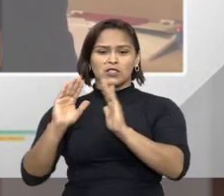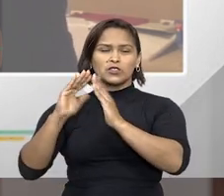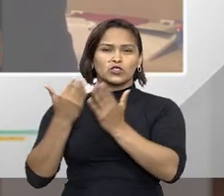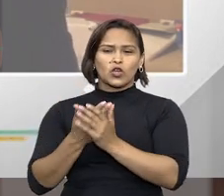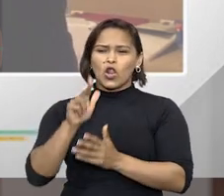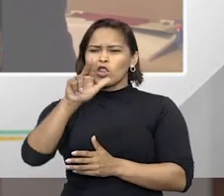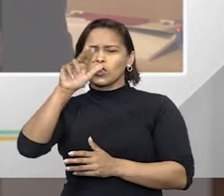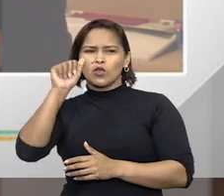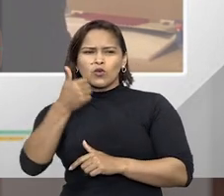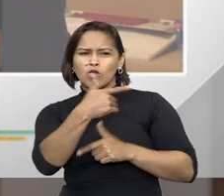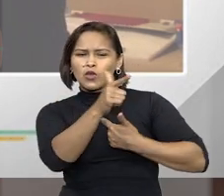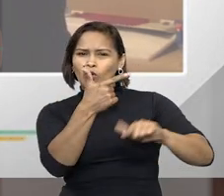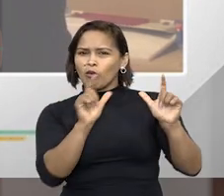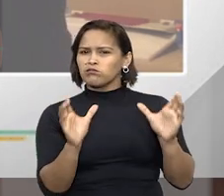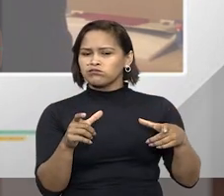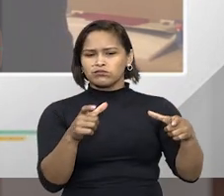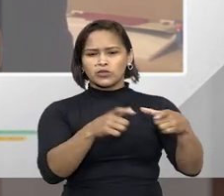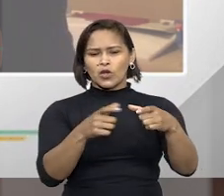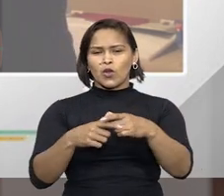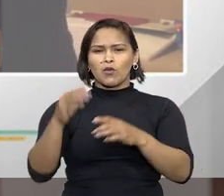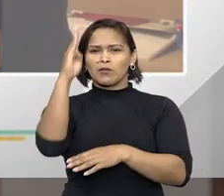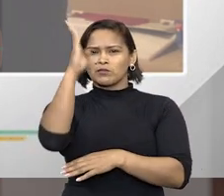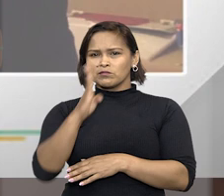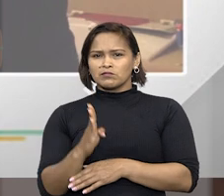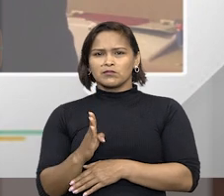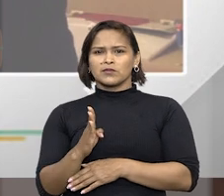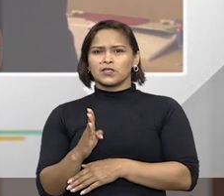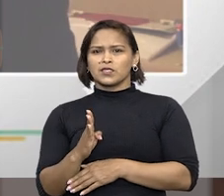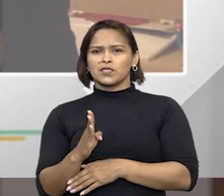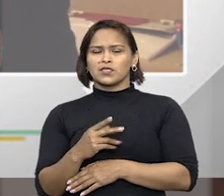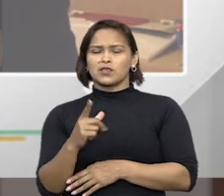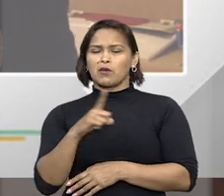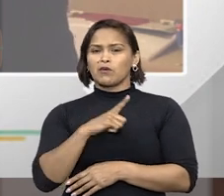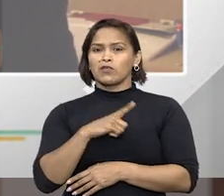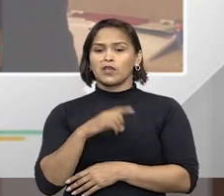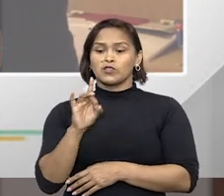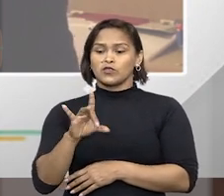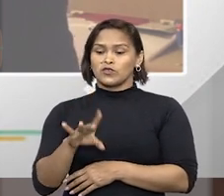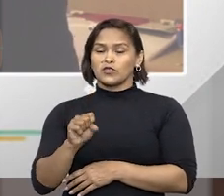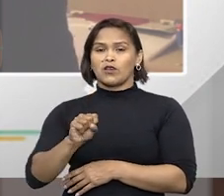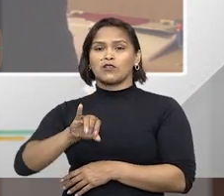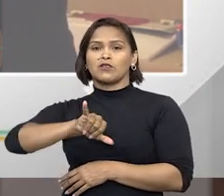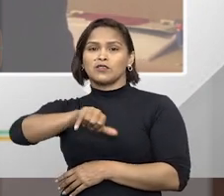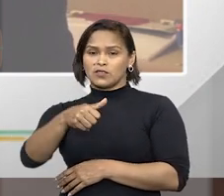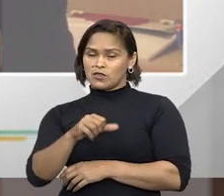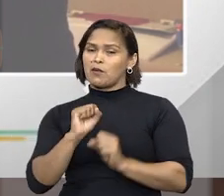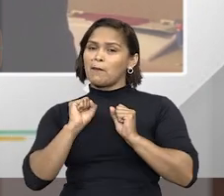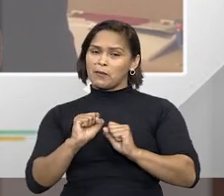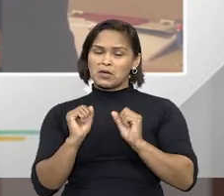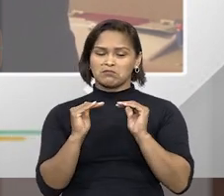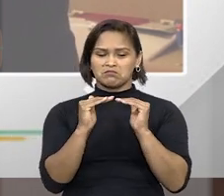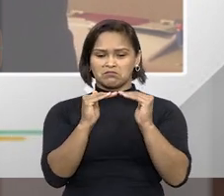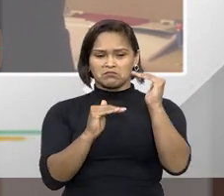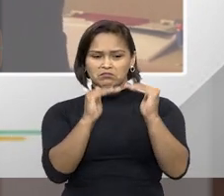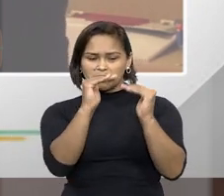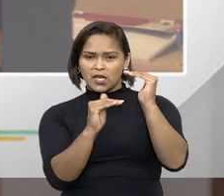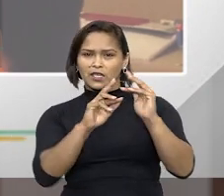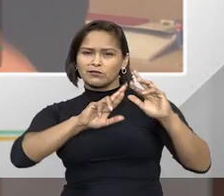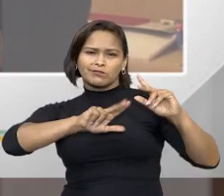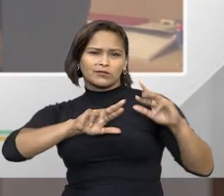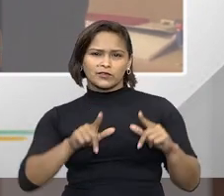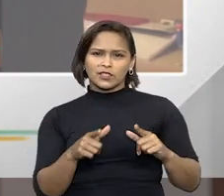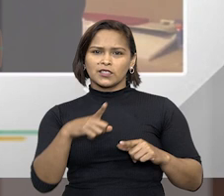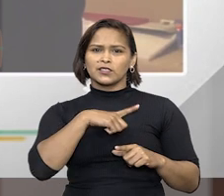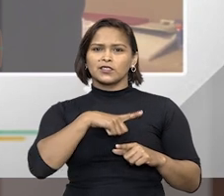em lugar nenhum no Brasil, existe. Pode se moldar